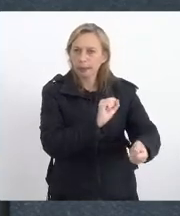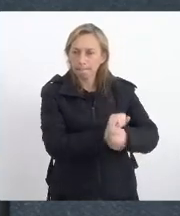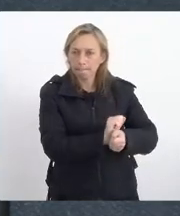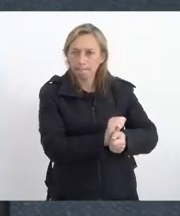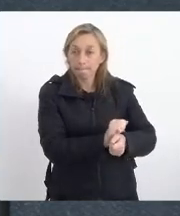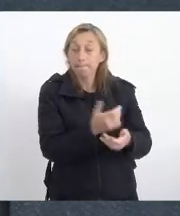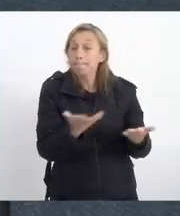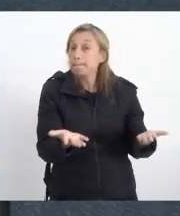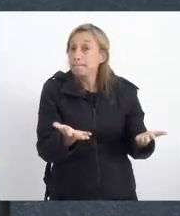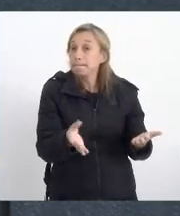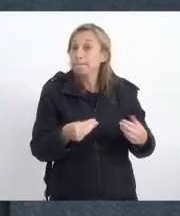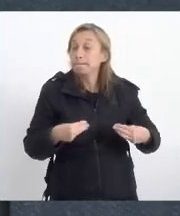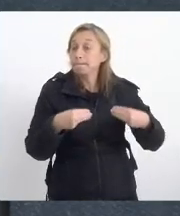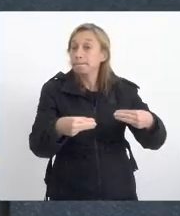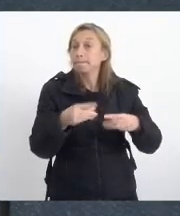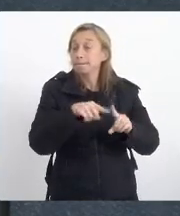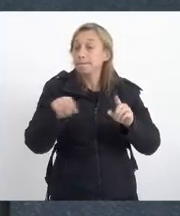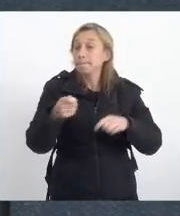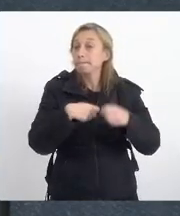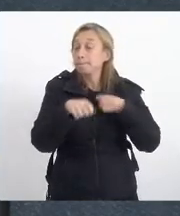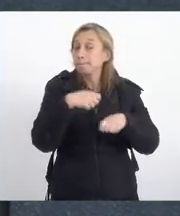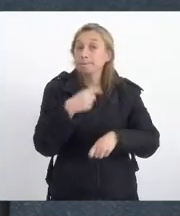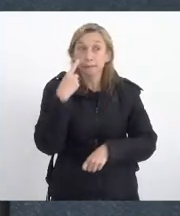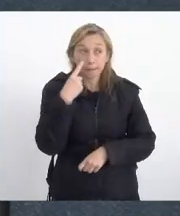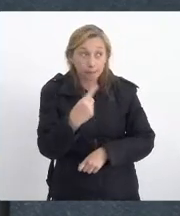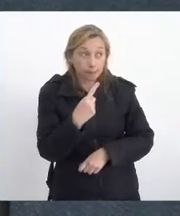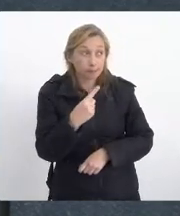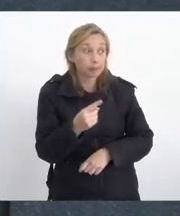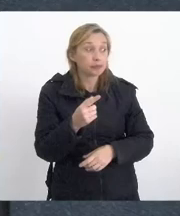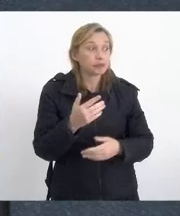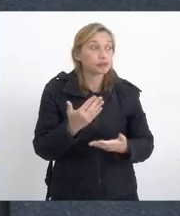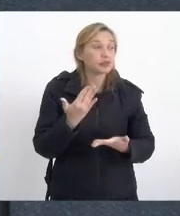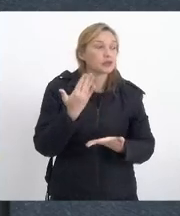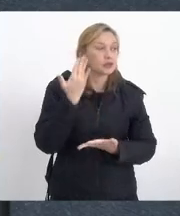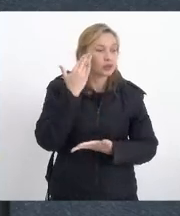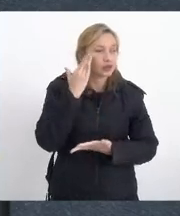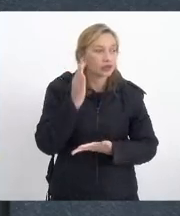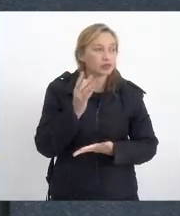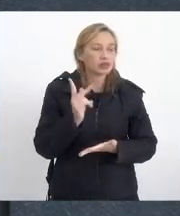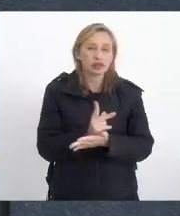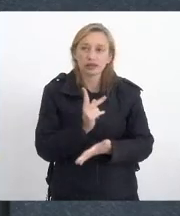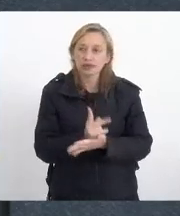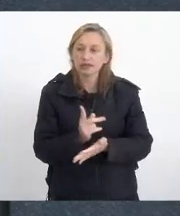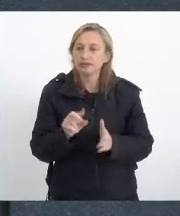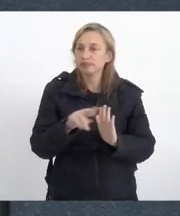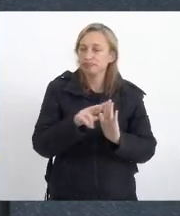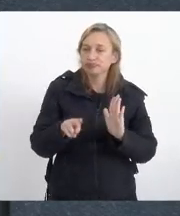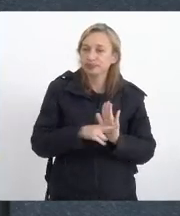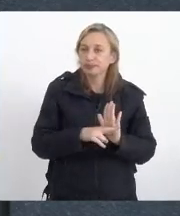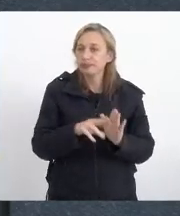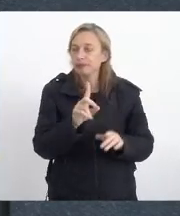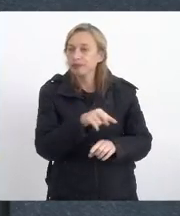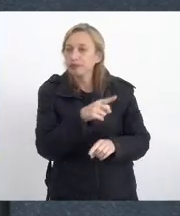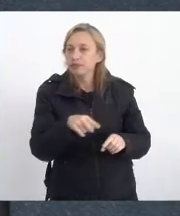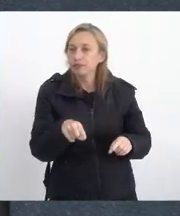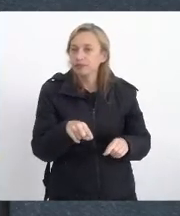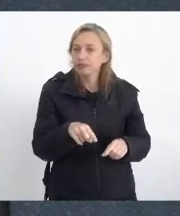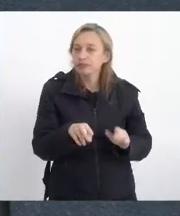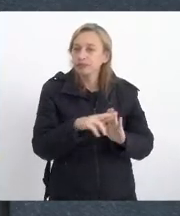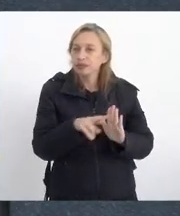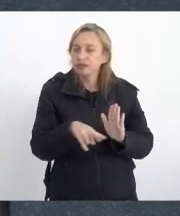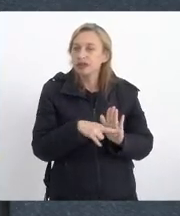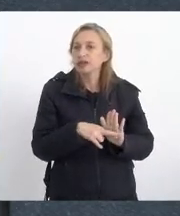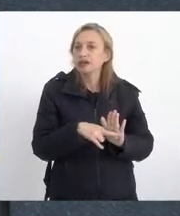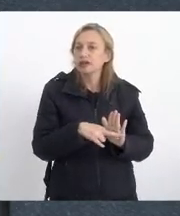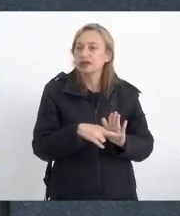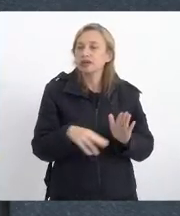seja, o Ministério da Economia já previu que houvesse esse desentendimento estado afora e previu uma regra que suspendia a aplicação de regras que